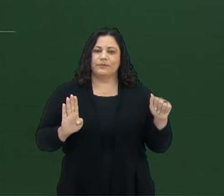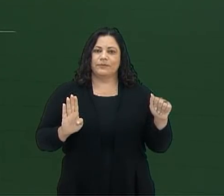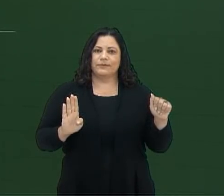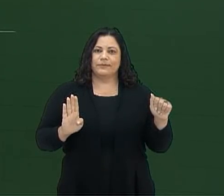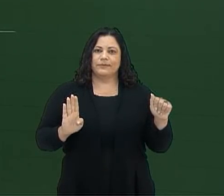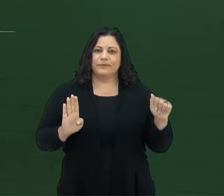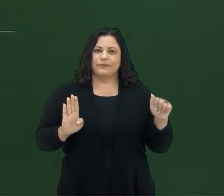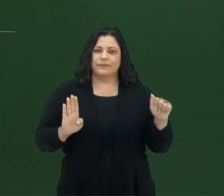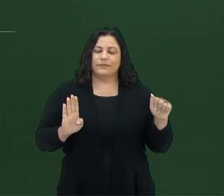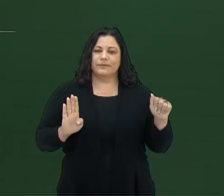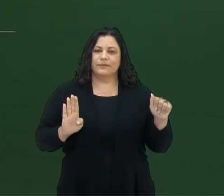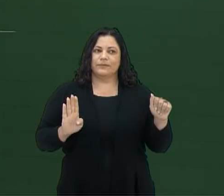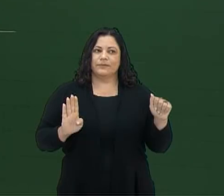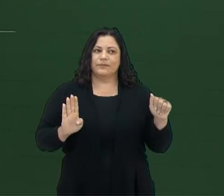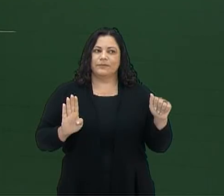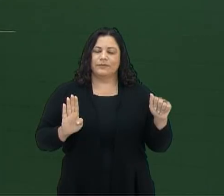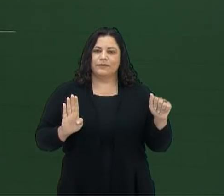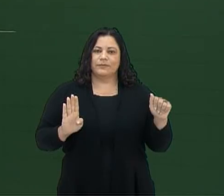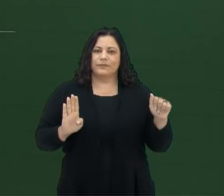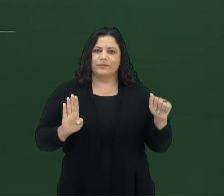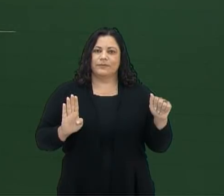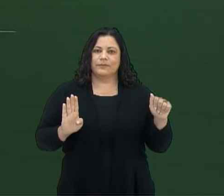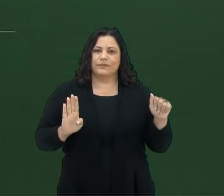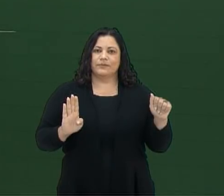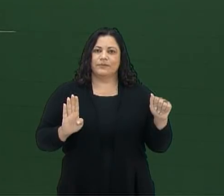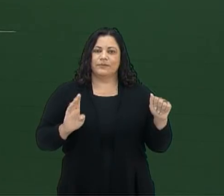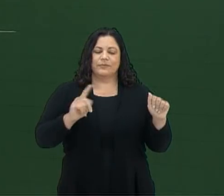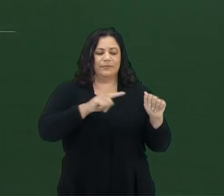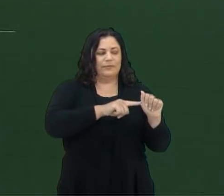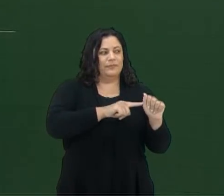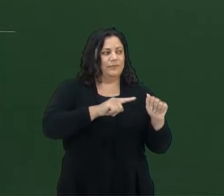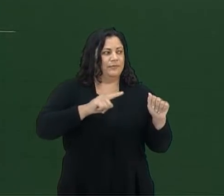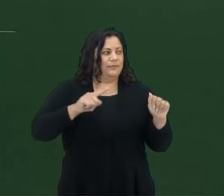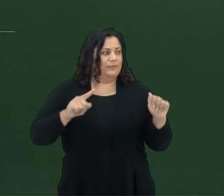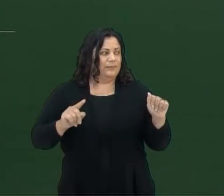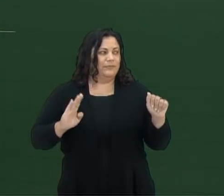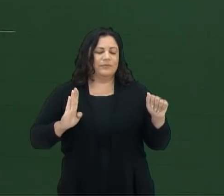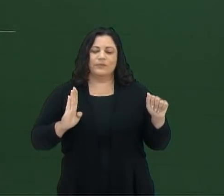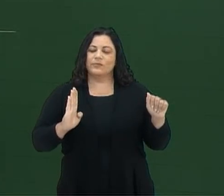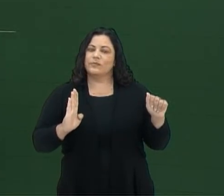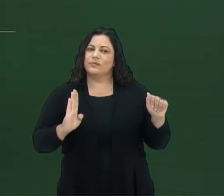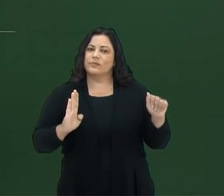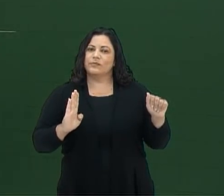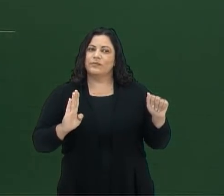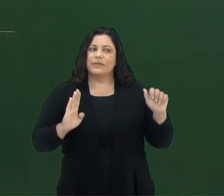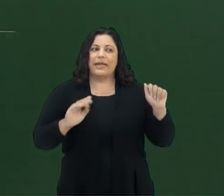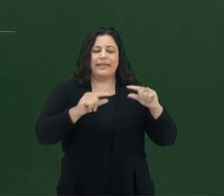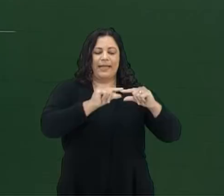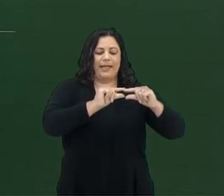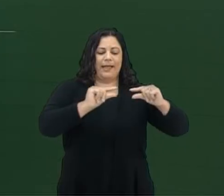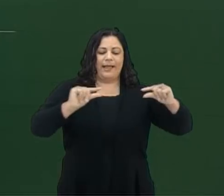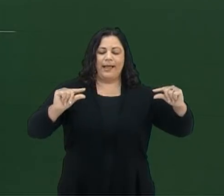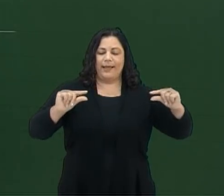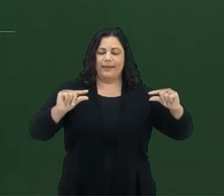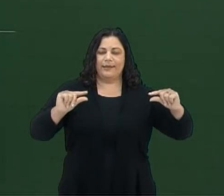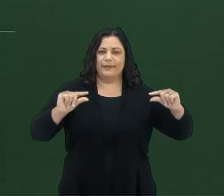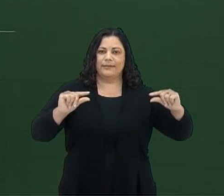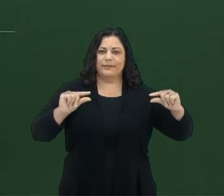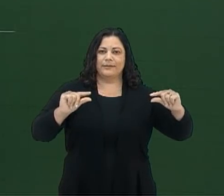que vai ser o segundo vértice aqui do lado do quadrado. E tenho aqui, então, uma reta AB, ok? Muito